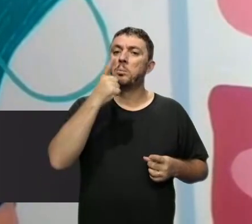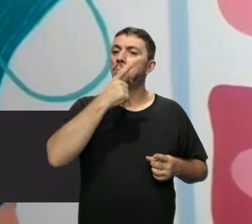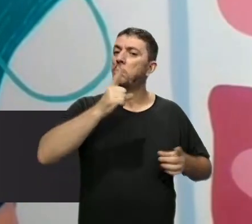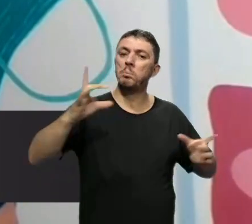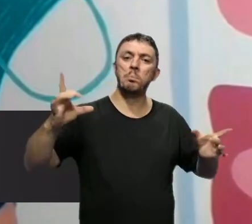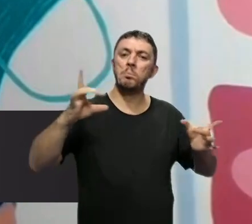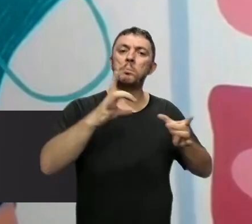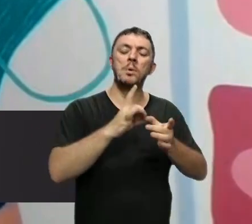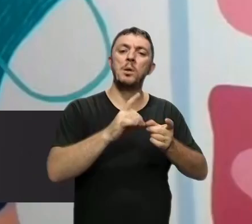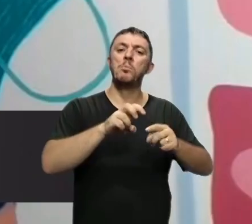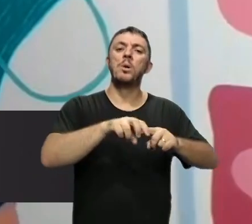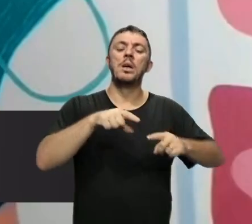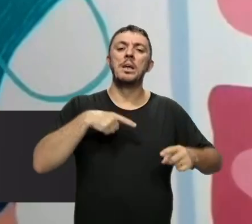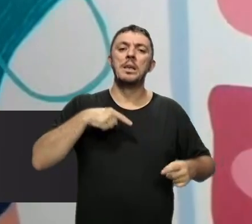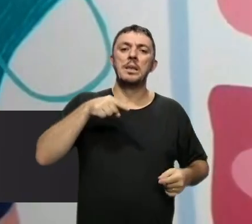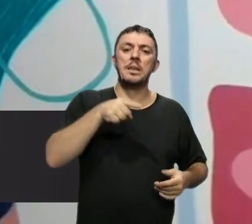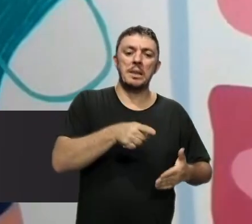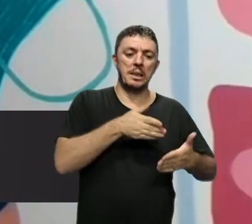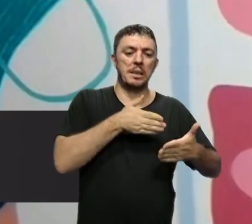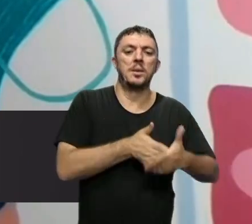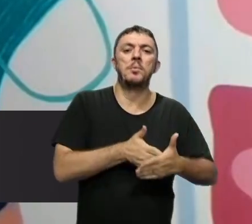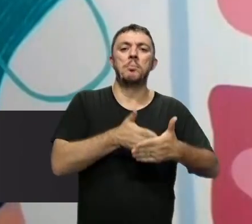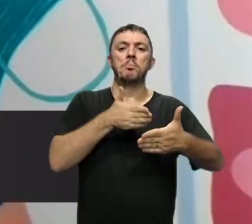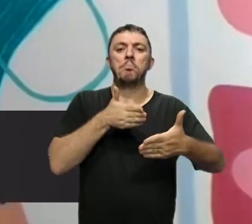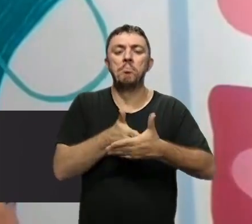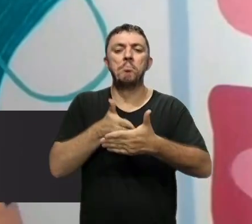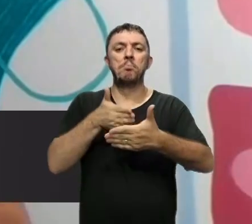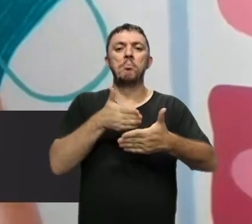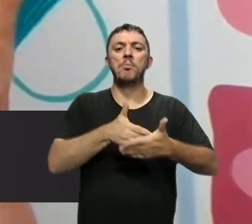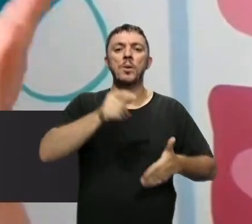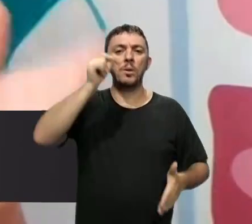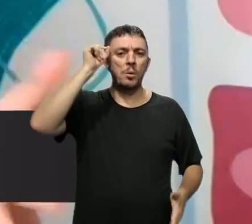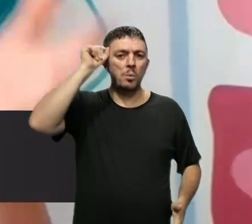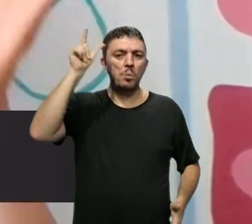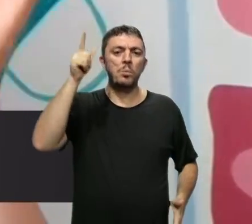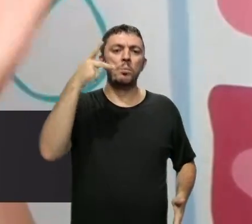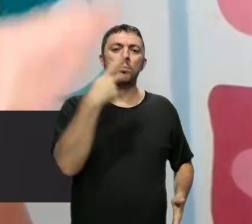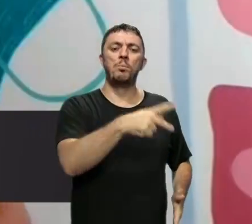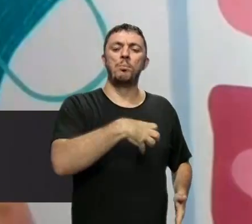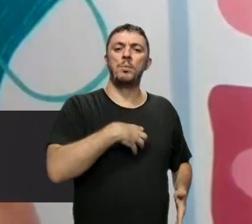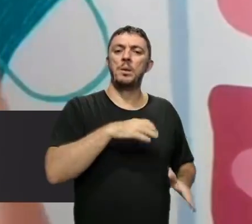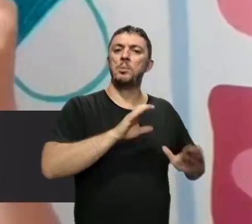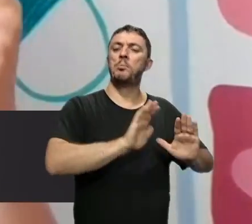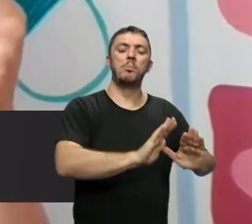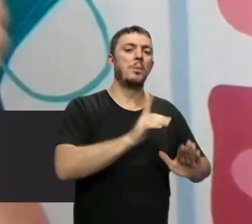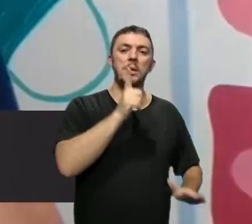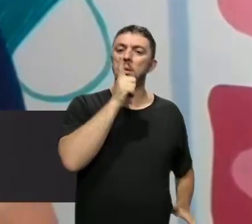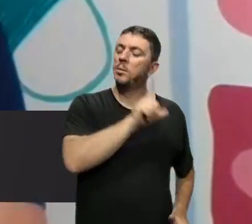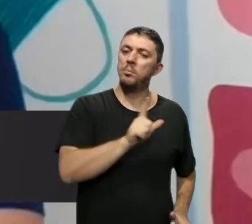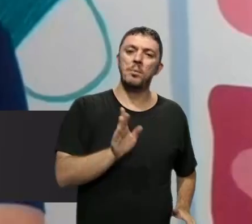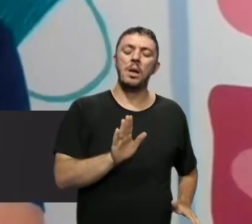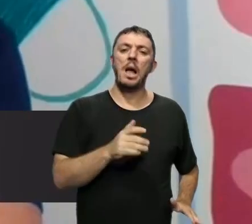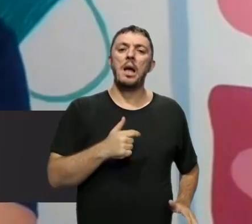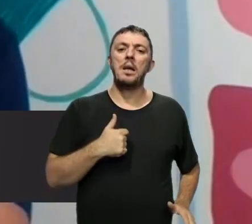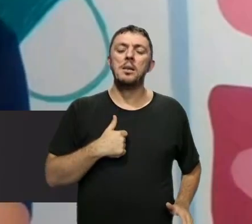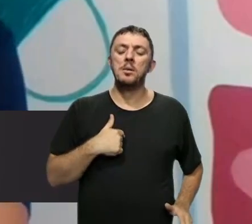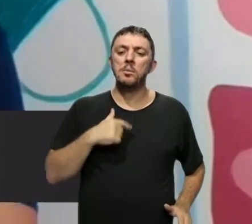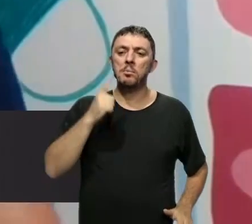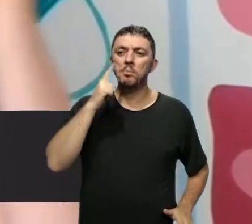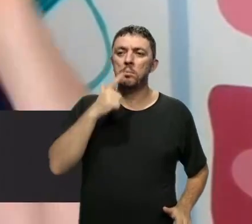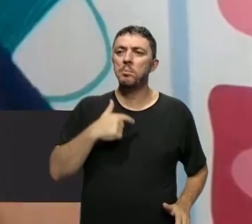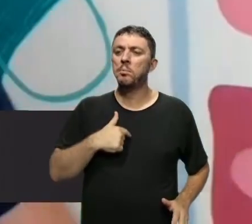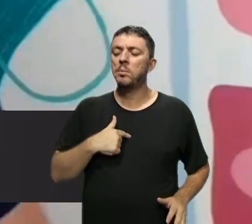acontecer por conta das barreiras culturais que eu enfrentei, então era porque eu precisava mudar o mural